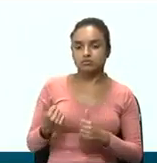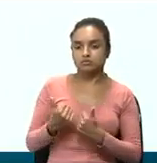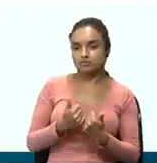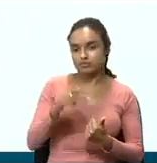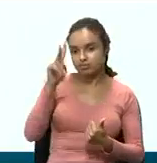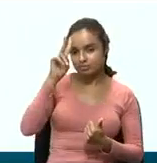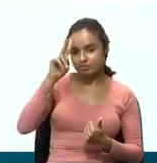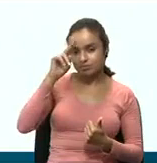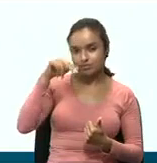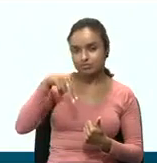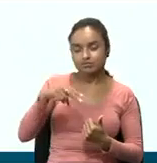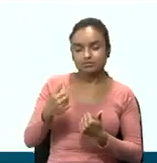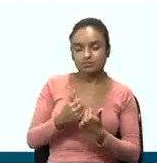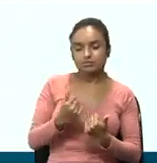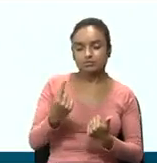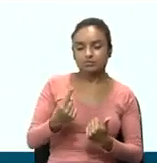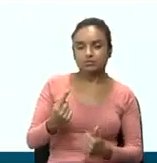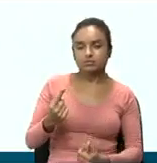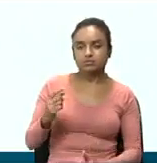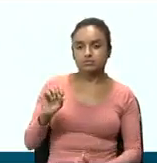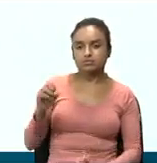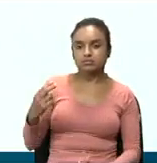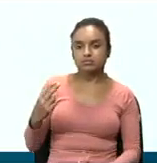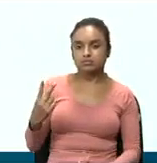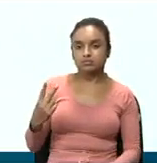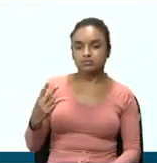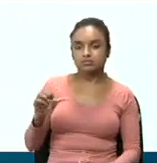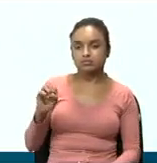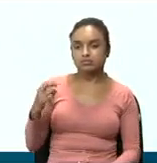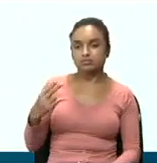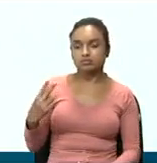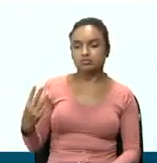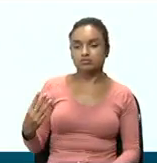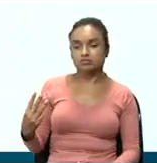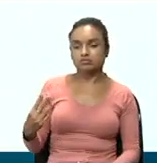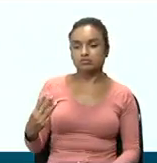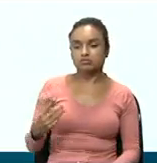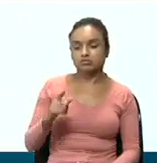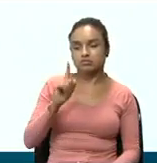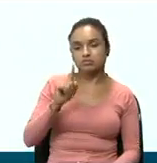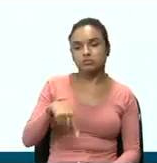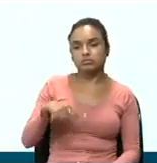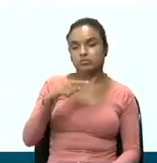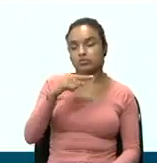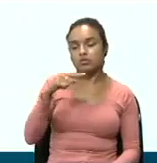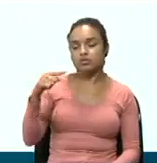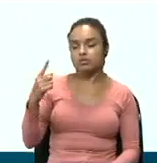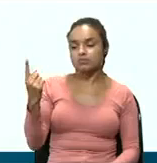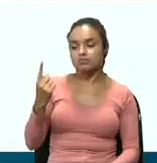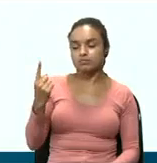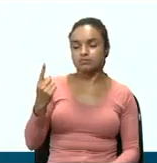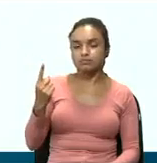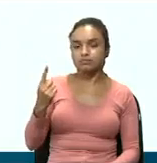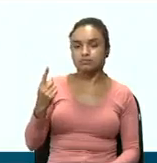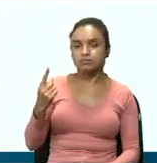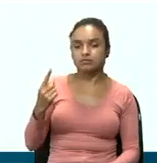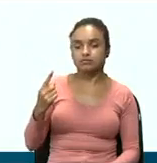tenho, então, nesse caso, 3 menos 1, eu tenho 2. Menos 1 elevado ao quadrado, olha o que vai acontecer.